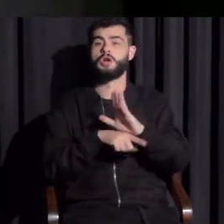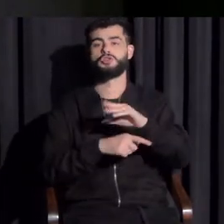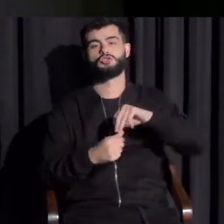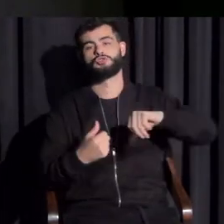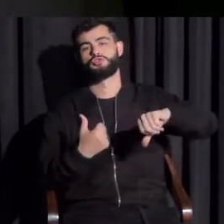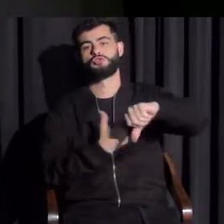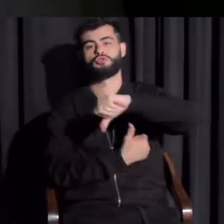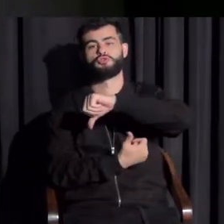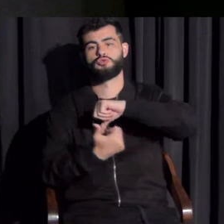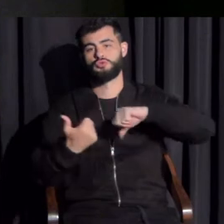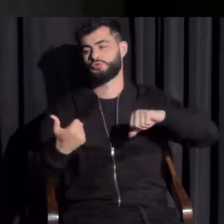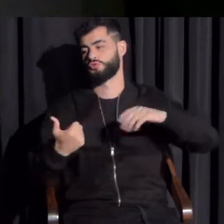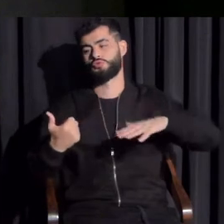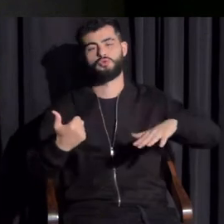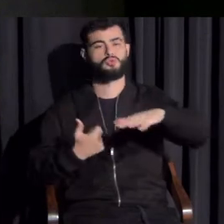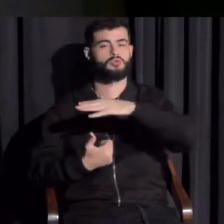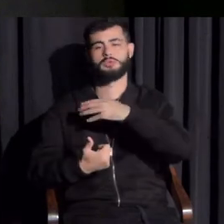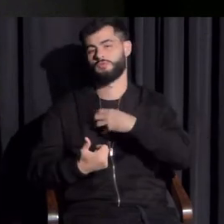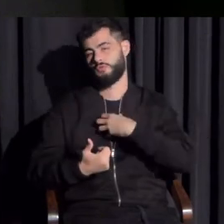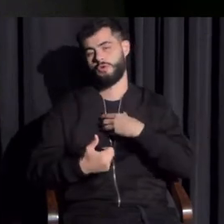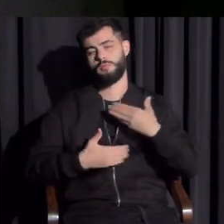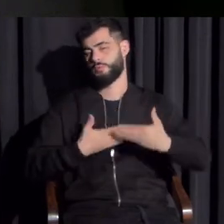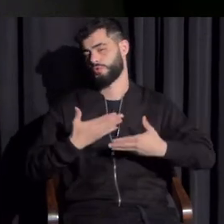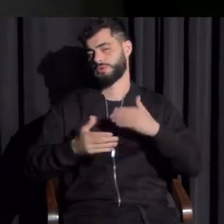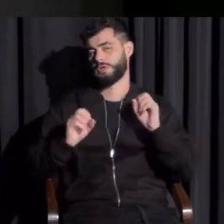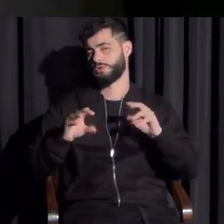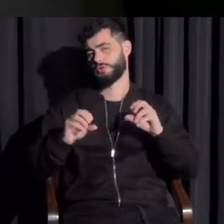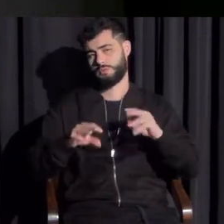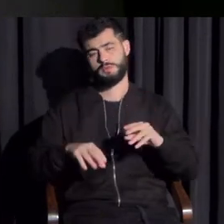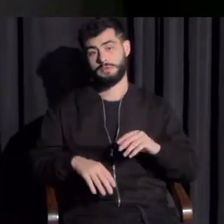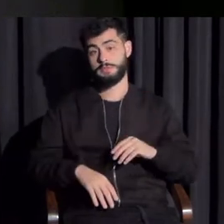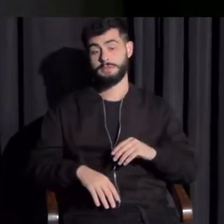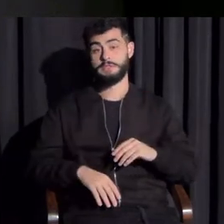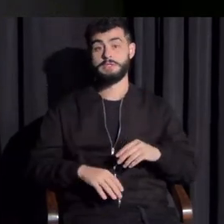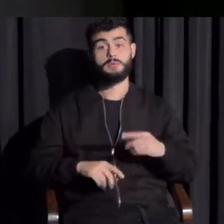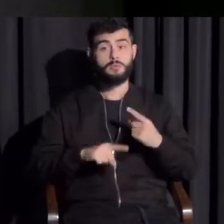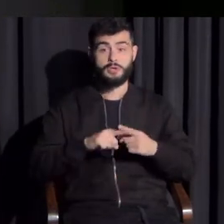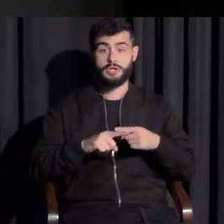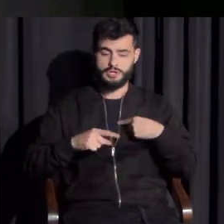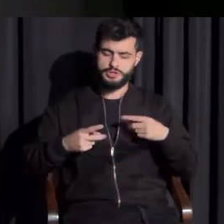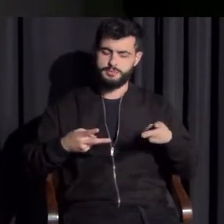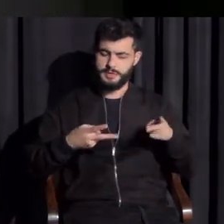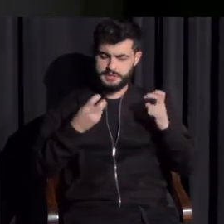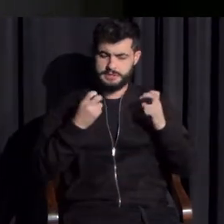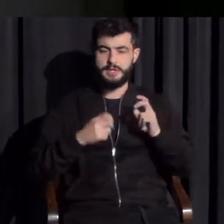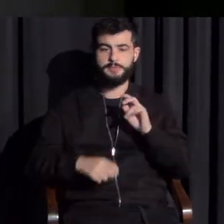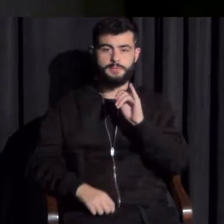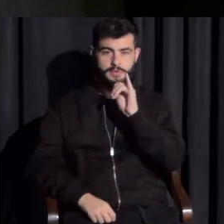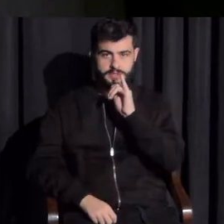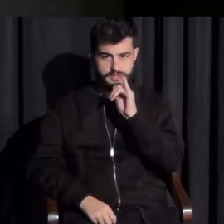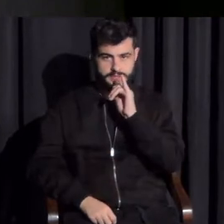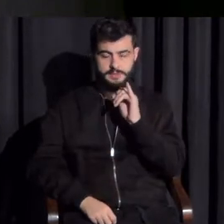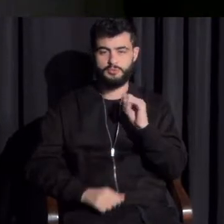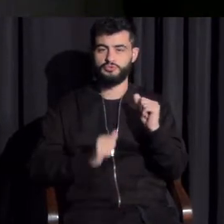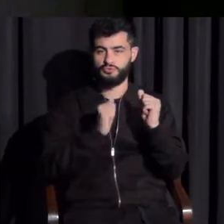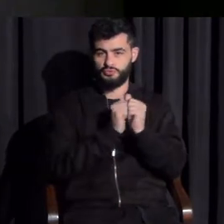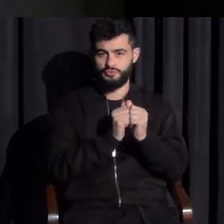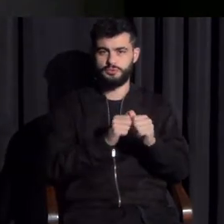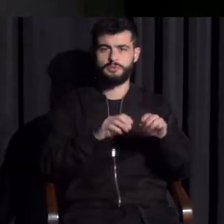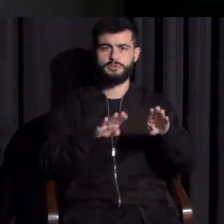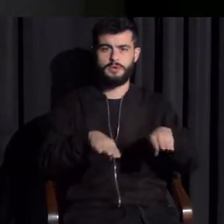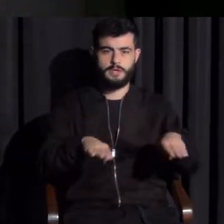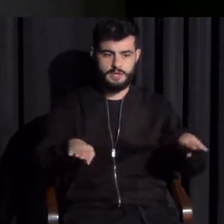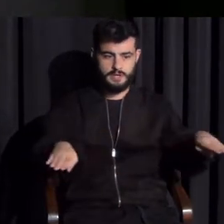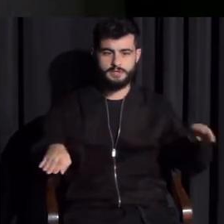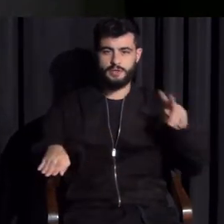processos artísticos pedagógicos. Porque uma das coisas também que a gente tem perspectivado e vivenciado junto com as crianças em ocupação é o